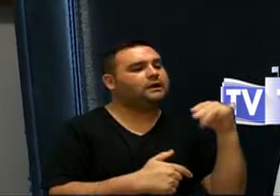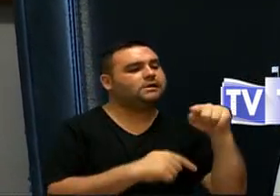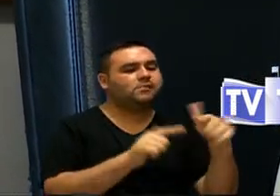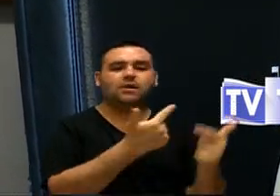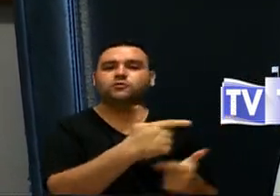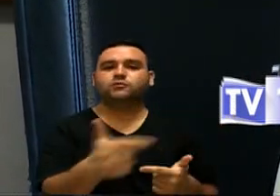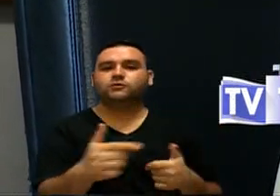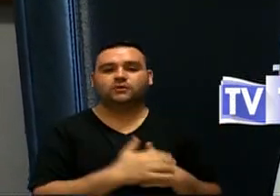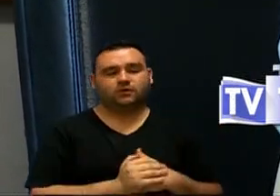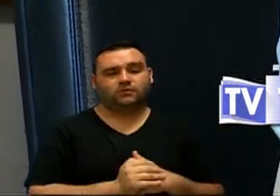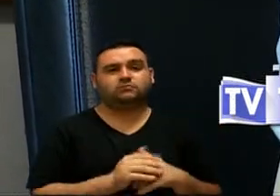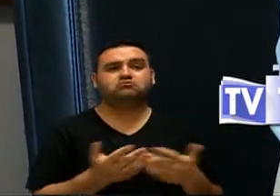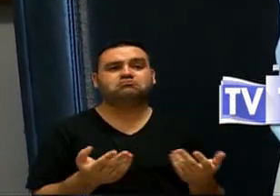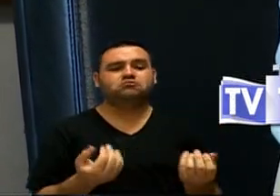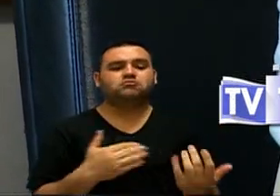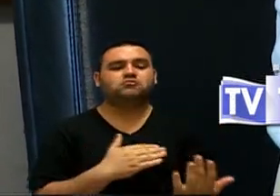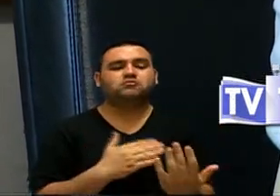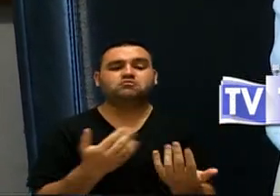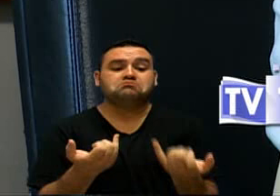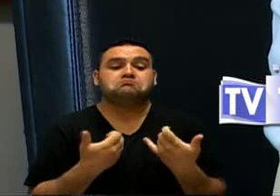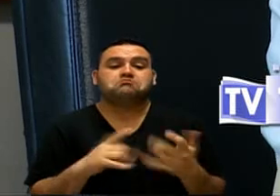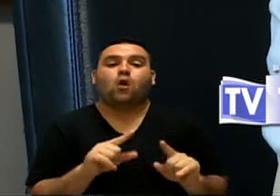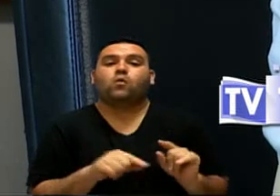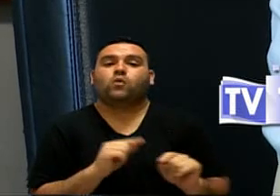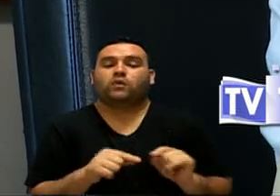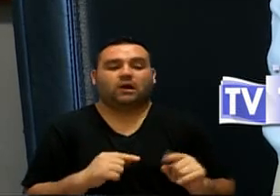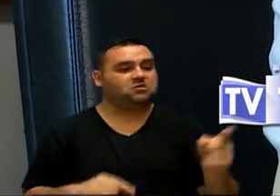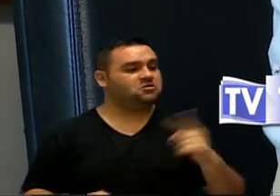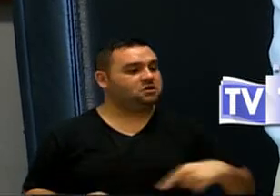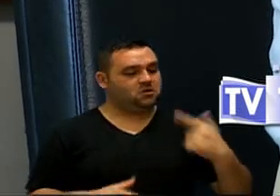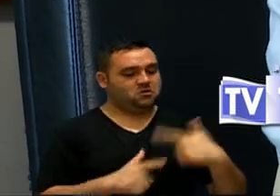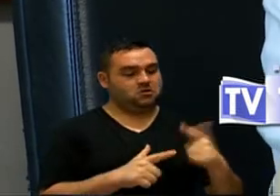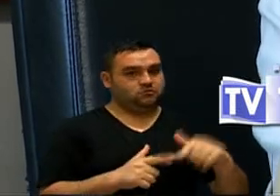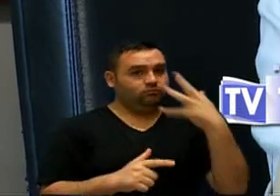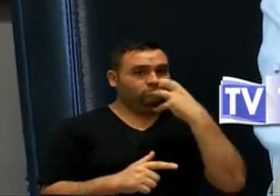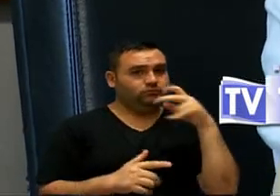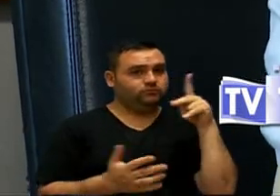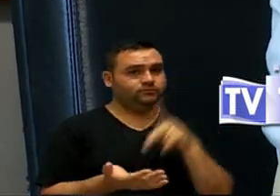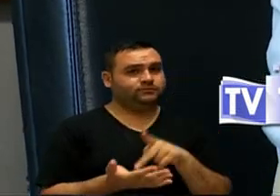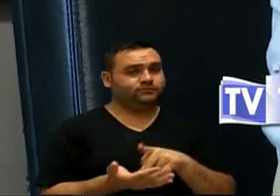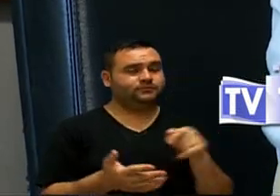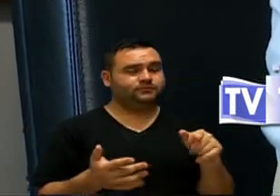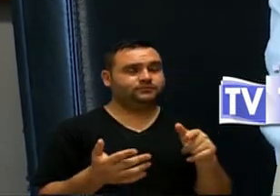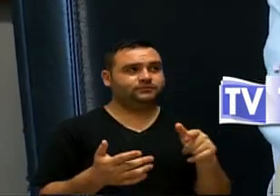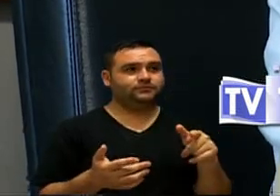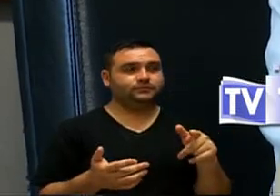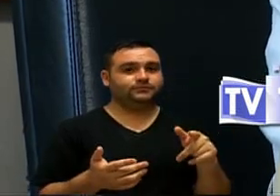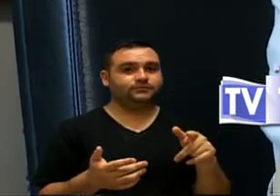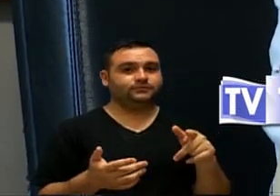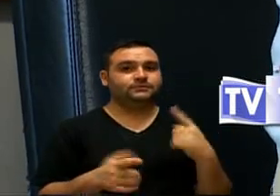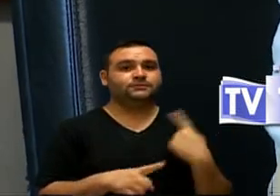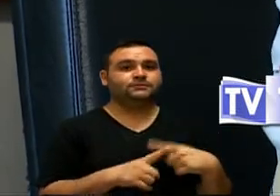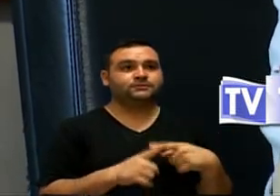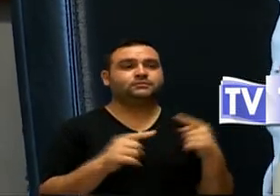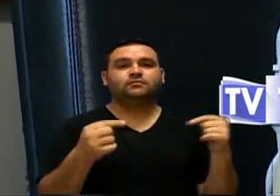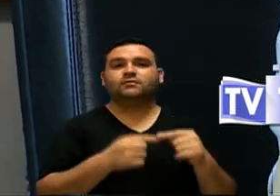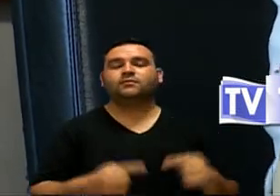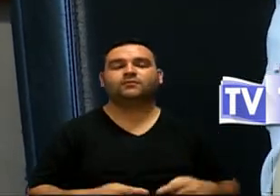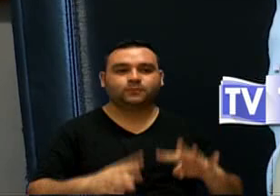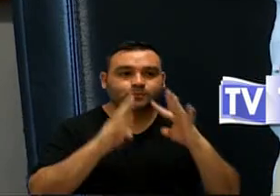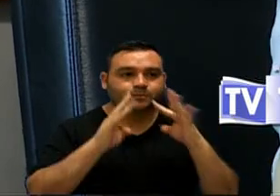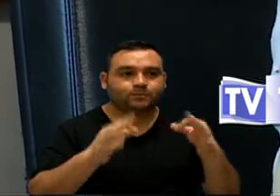contento na cidade. O que o senhor poderia falar para a gente disso? Para nós é um problema seríssimo para a questão de